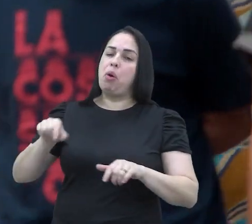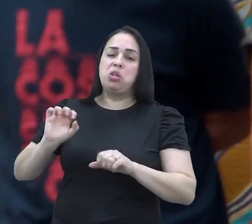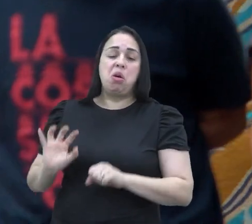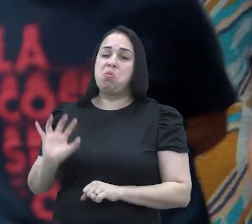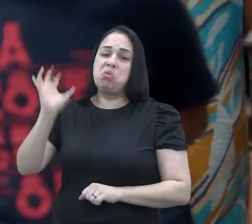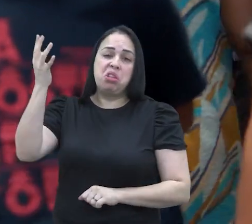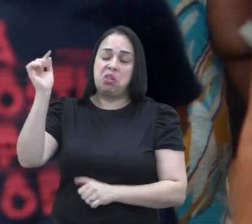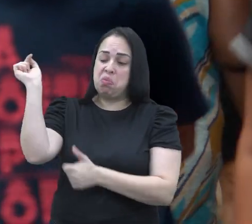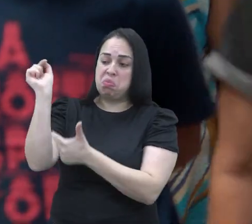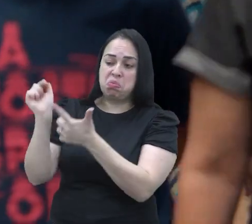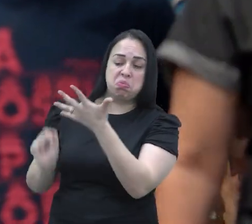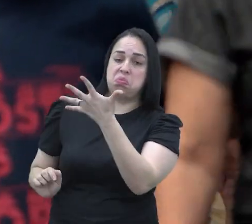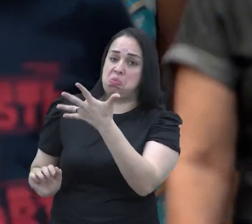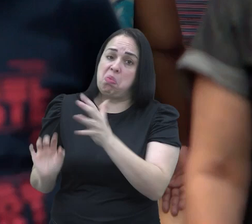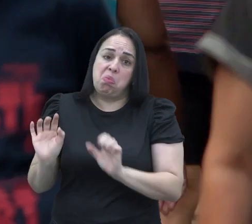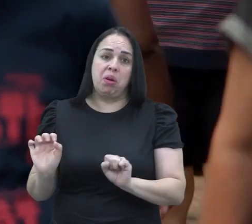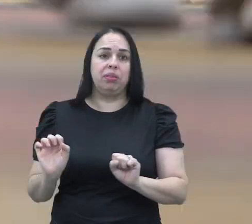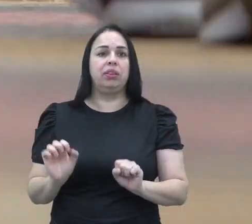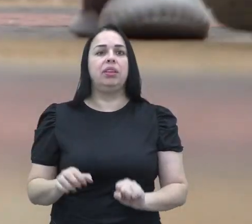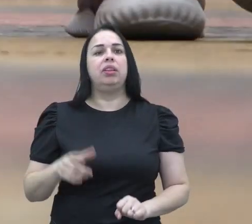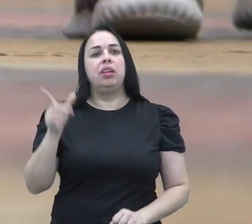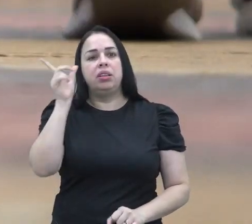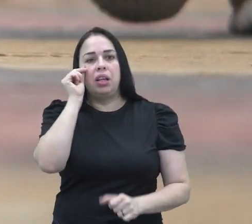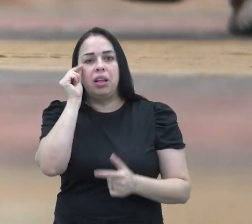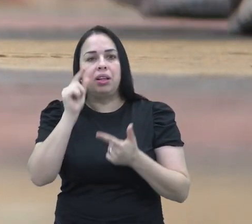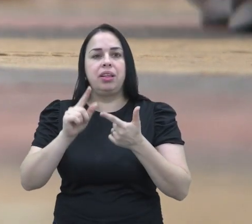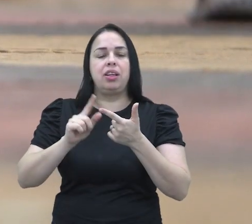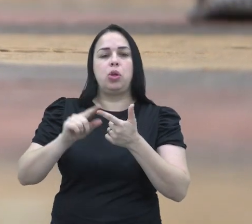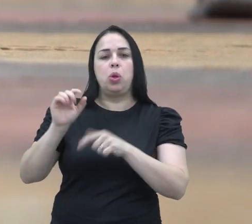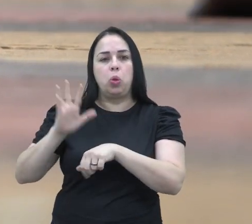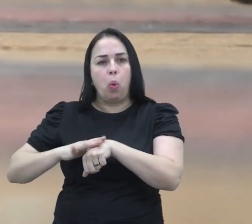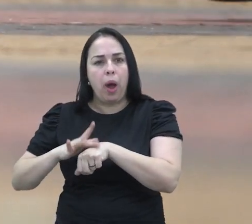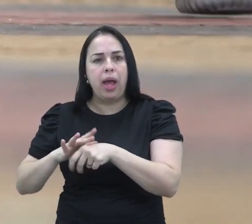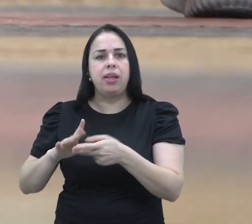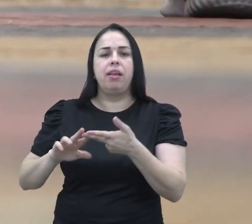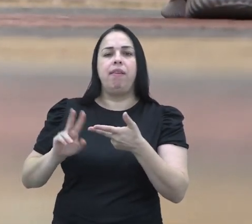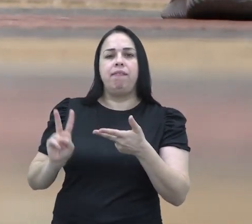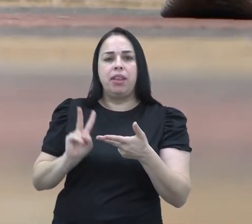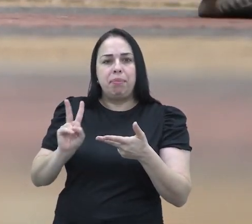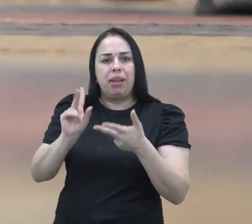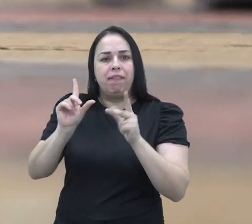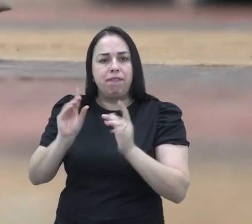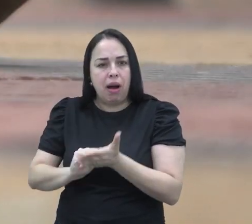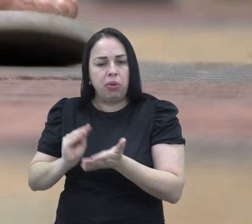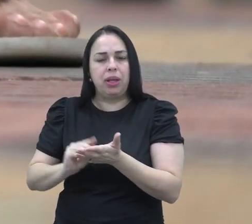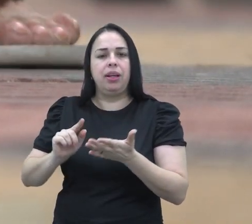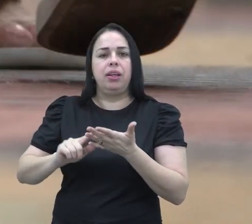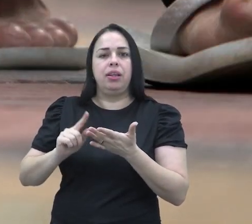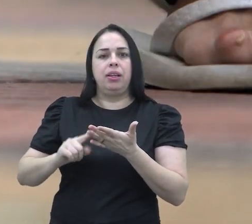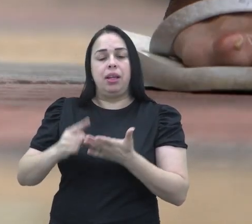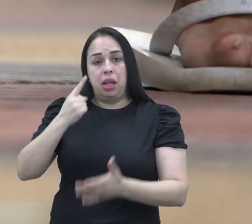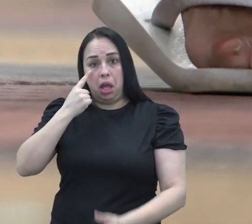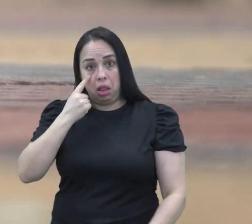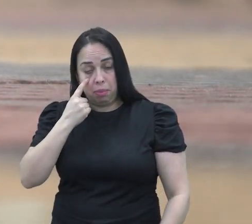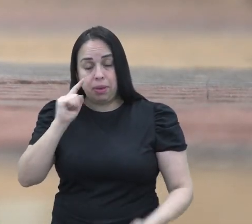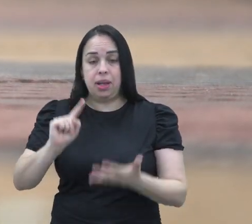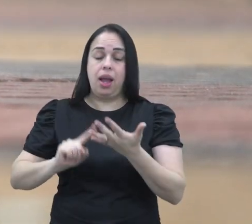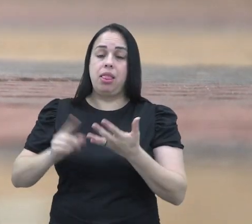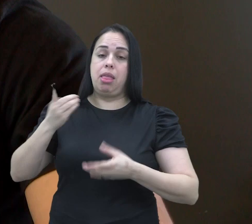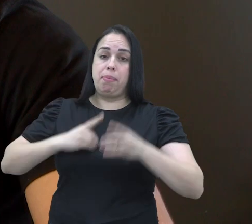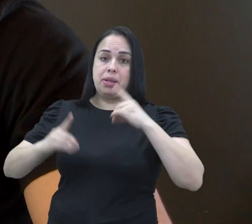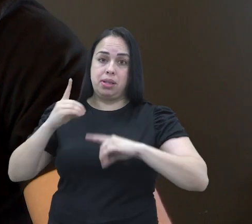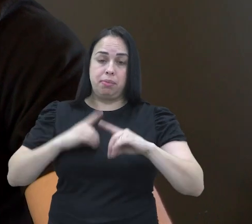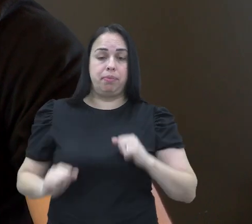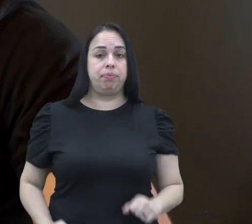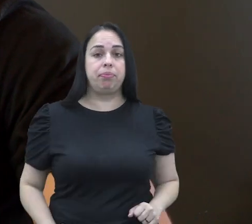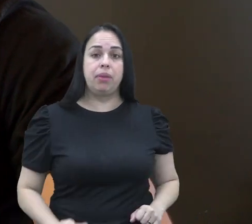ser desencadeado por vários fatores, como insônia, doenças crônicas, falta de vitaminas, anemia e depressão.